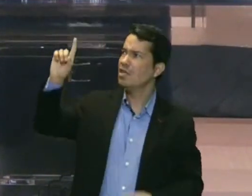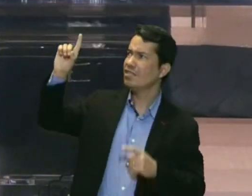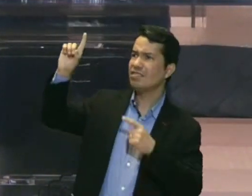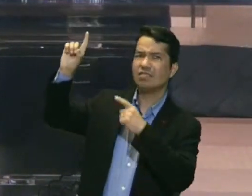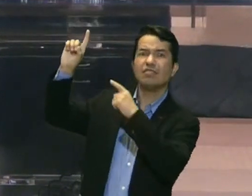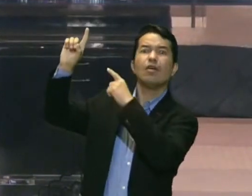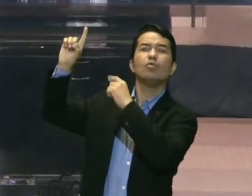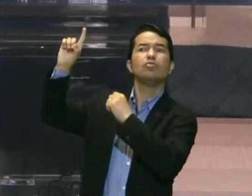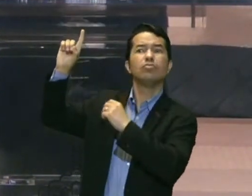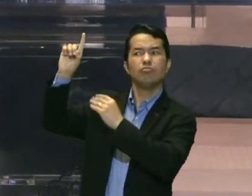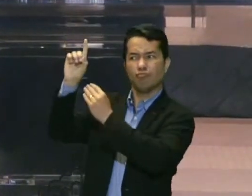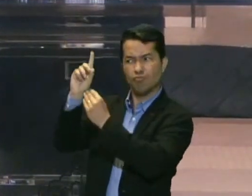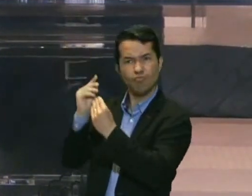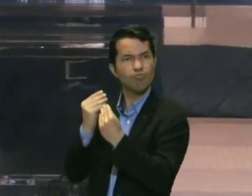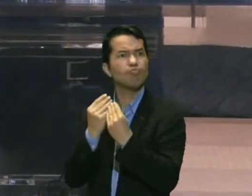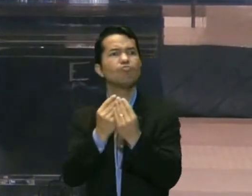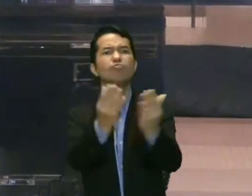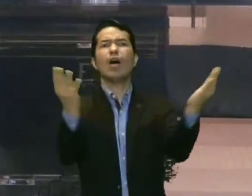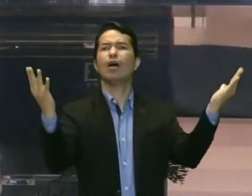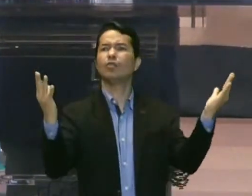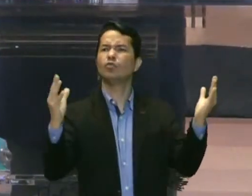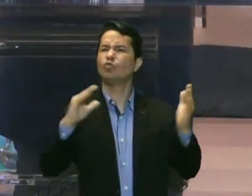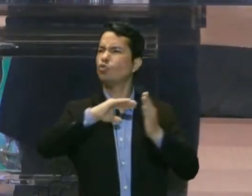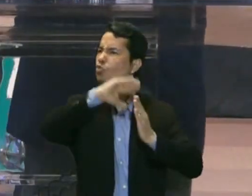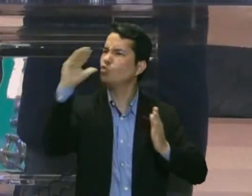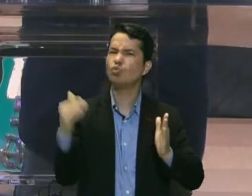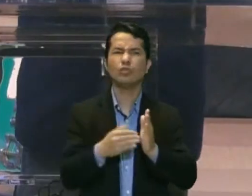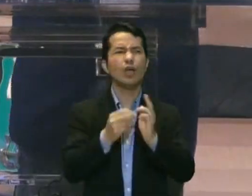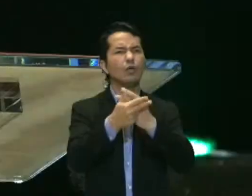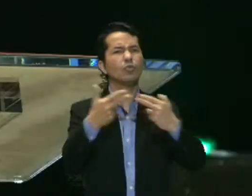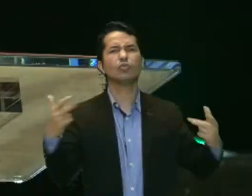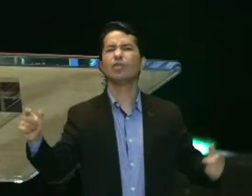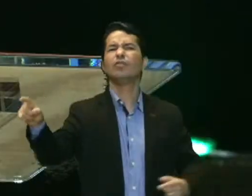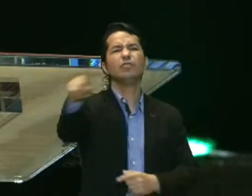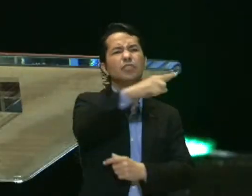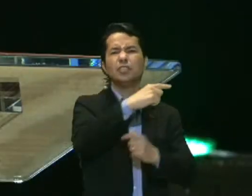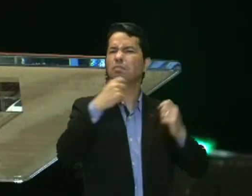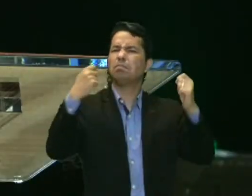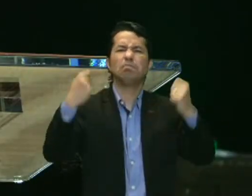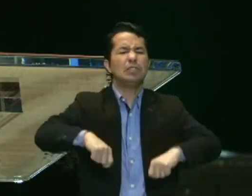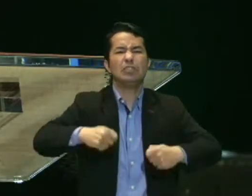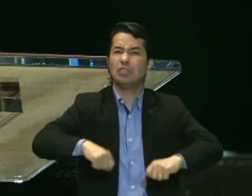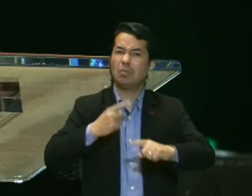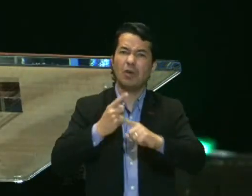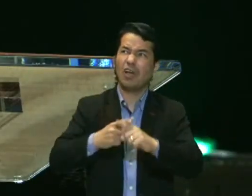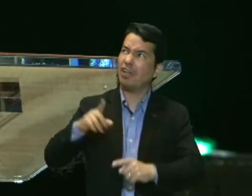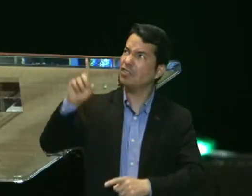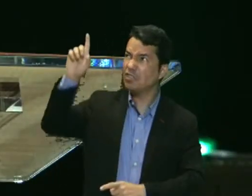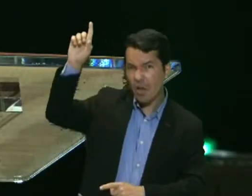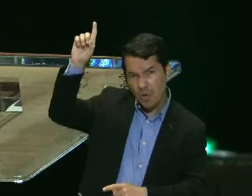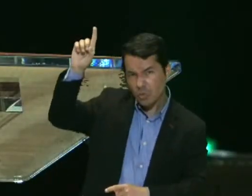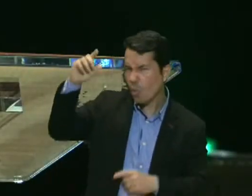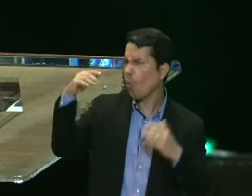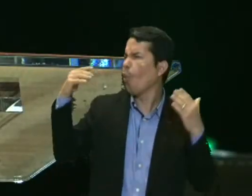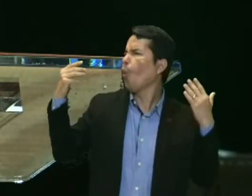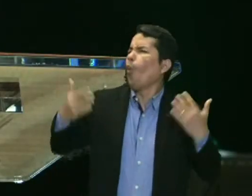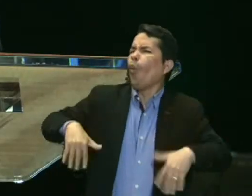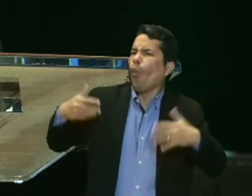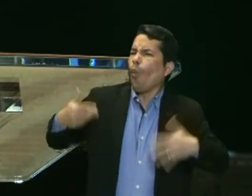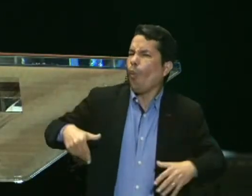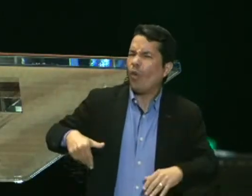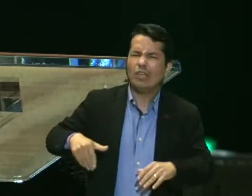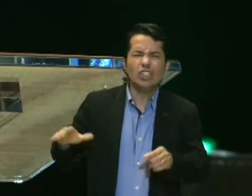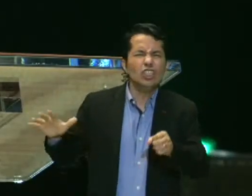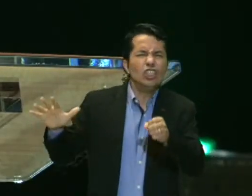necessidades, segundo sua riqueza na glória em Cristo Jesus, Paulo estava expressando muito mais do que uma